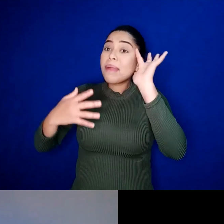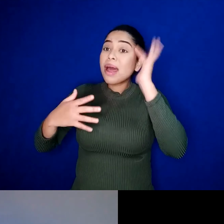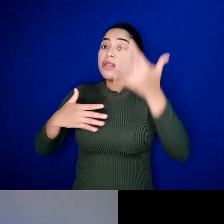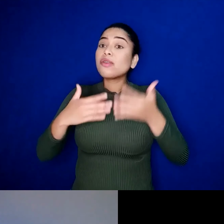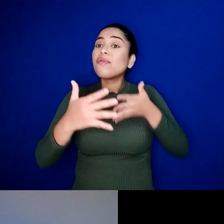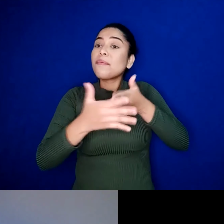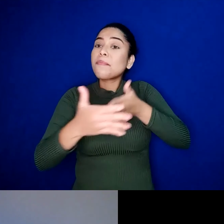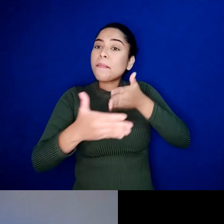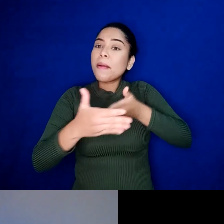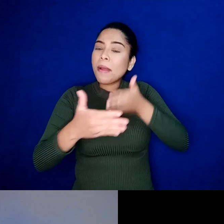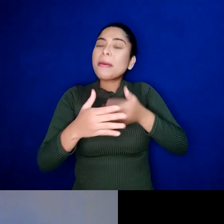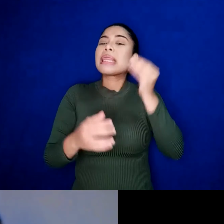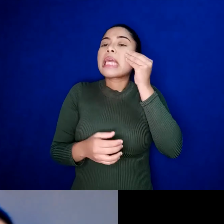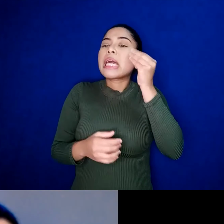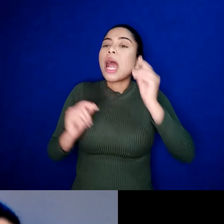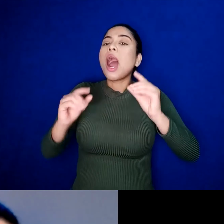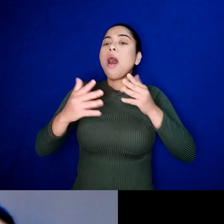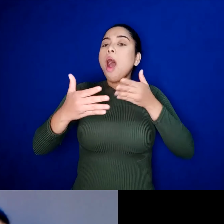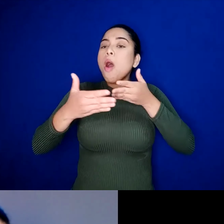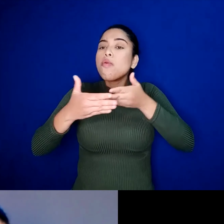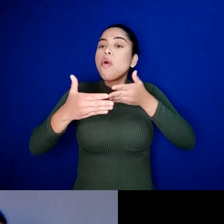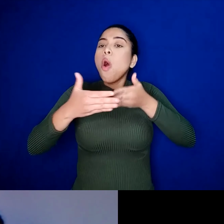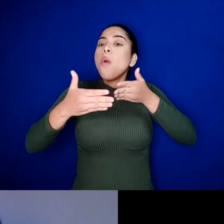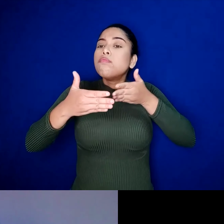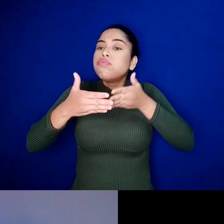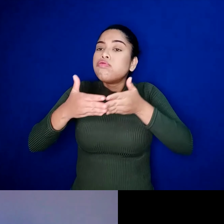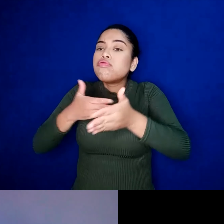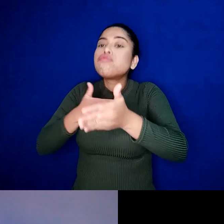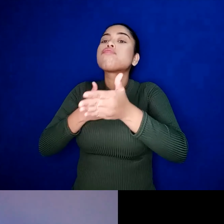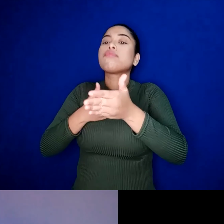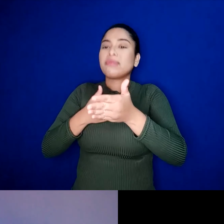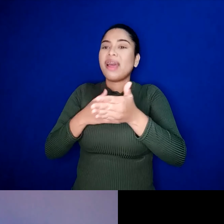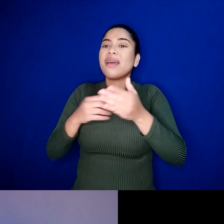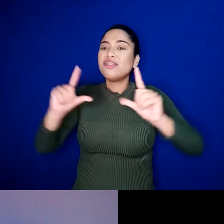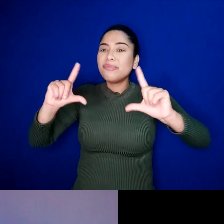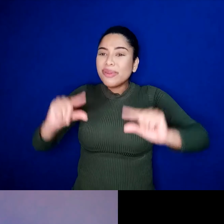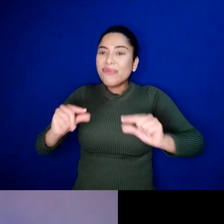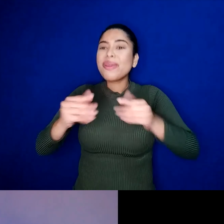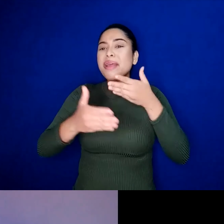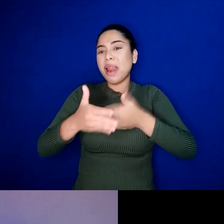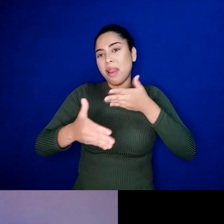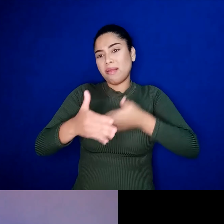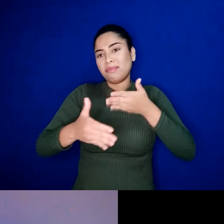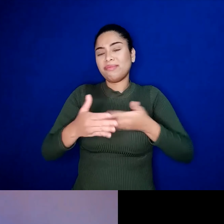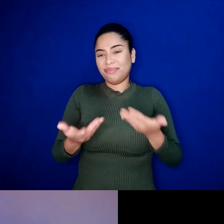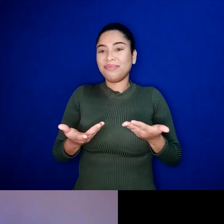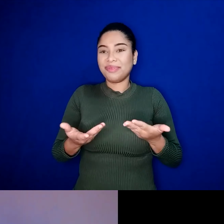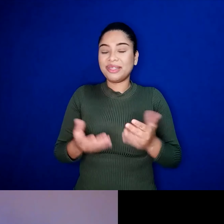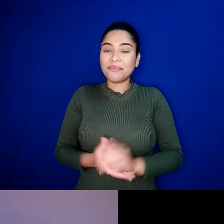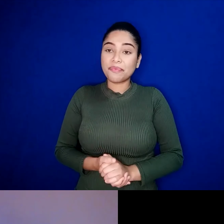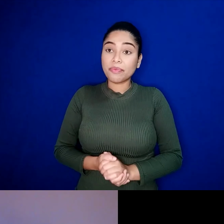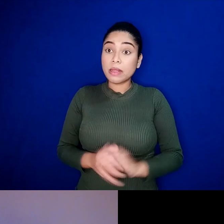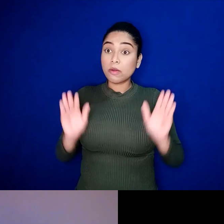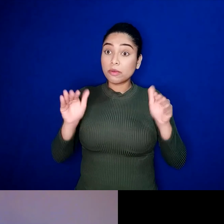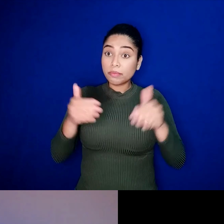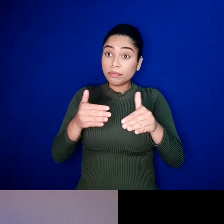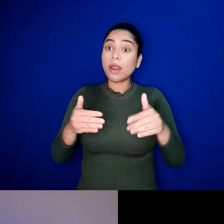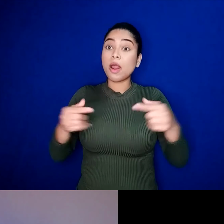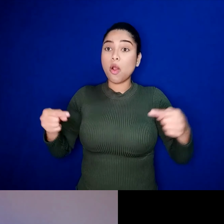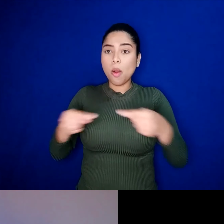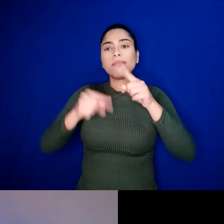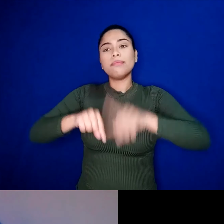obstáculos né que que a gente encontra em todos os âmbitos sociais é isso traz fazendo aqui especificamente relacionados a